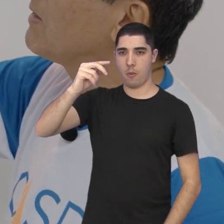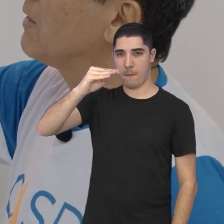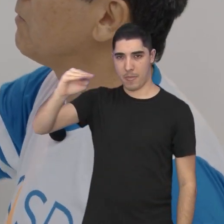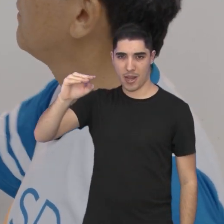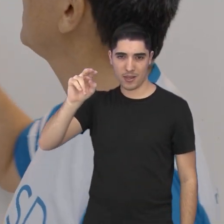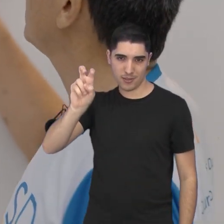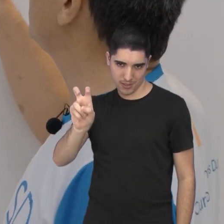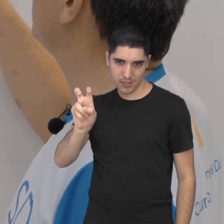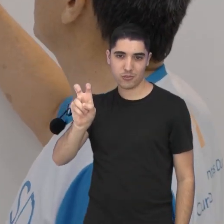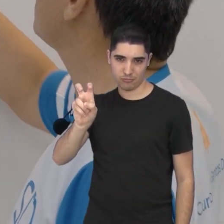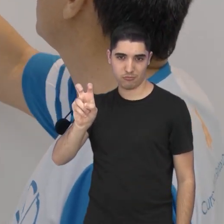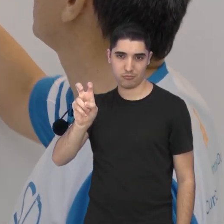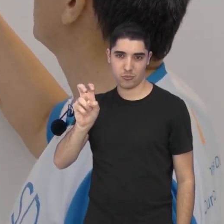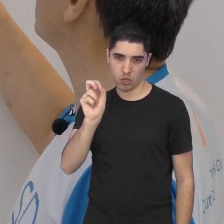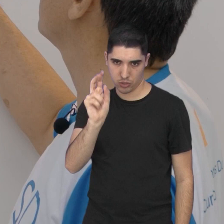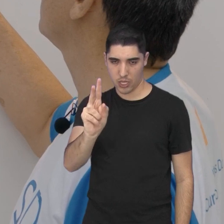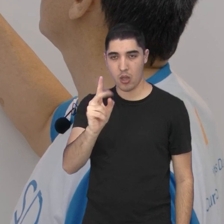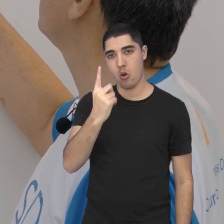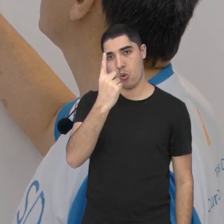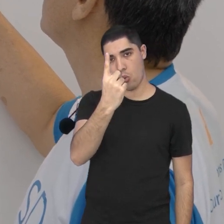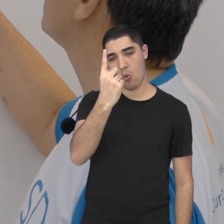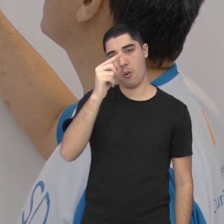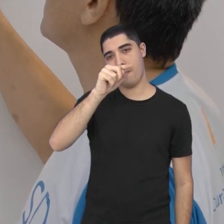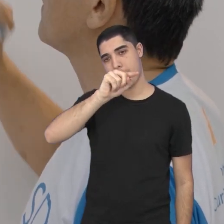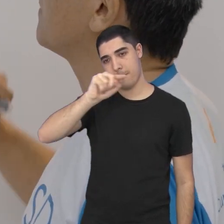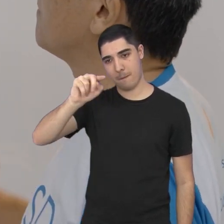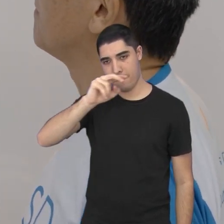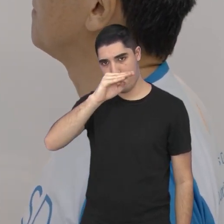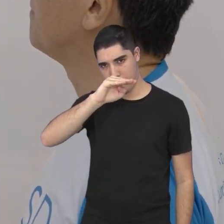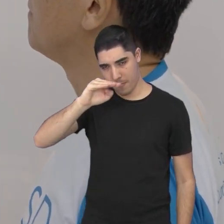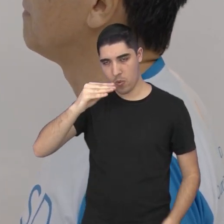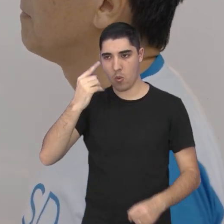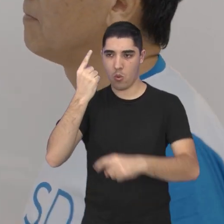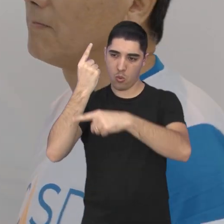da capacidade do tanque, que é o x, certo? Então, 1/5 de x.